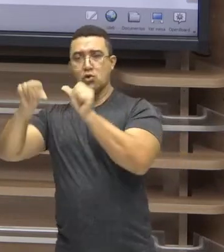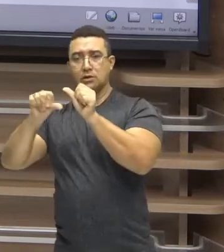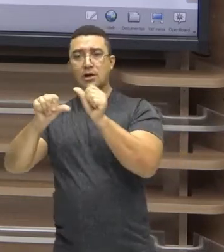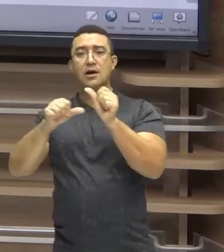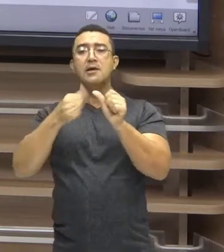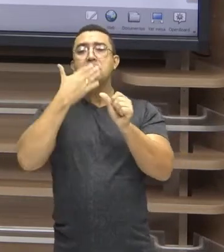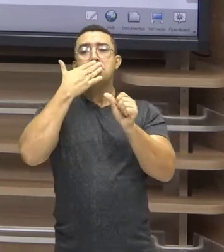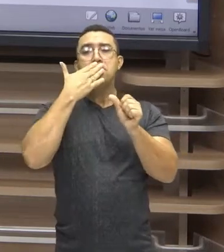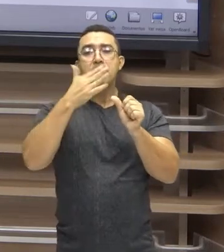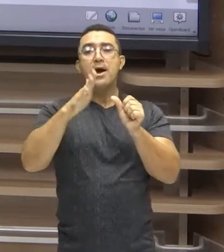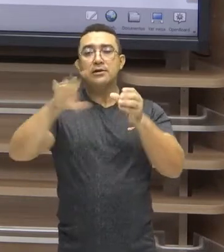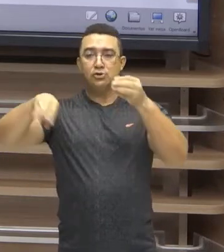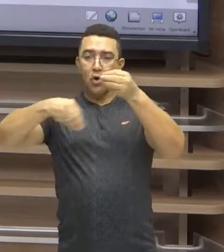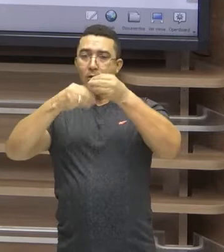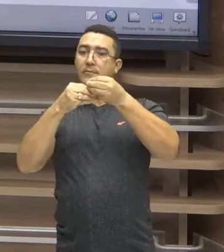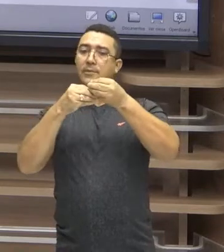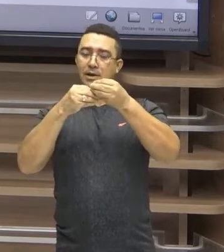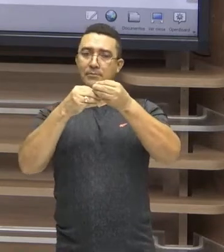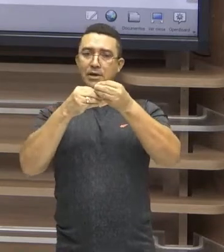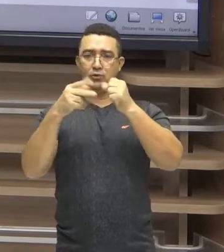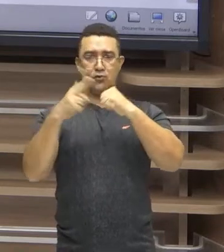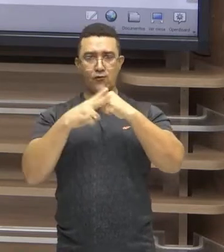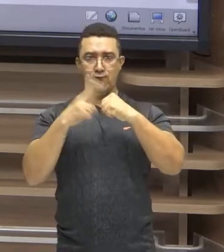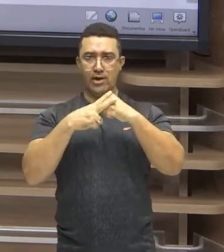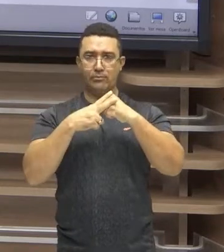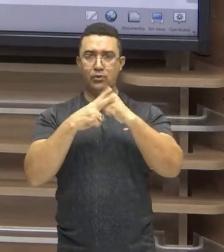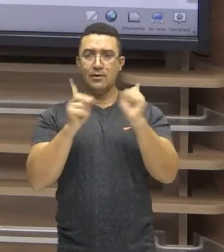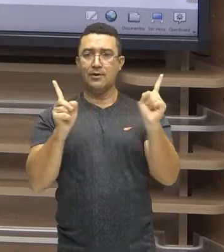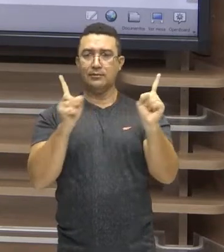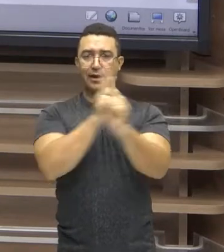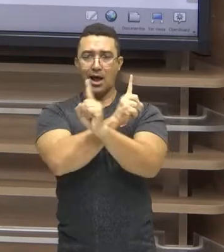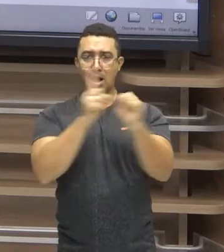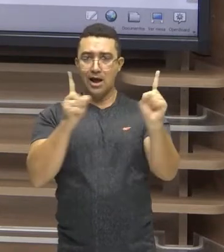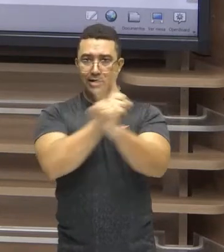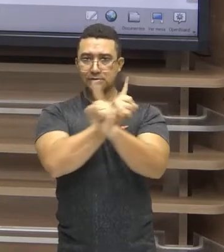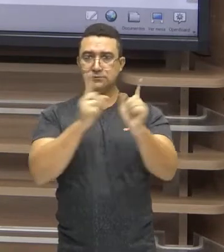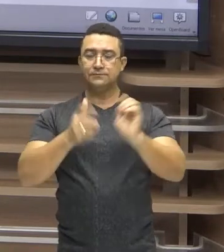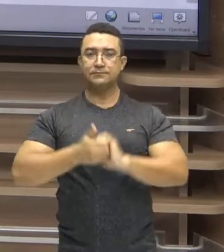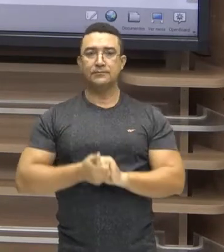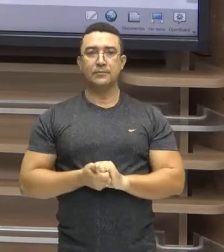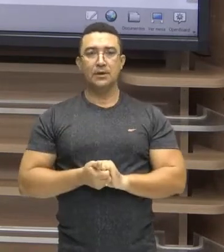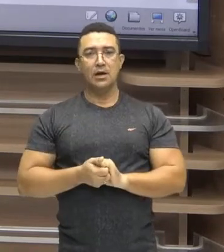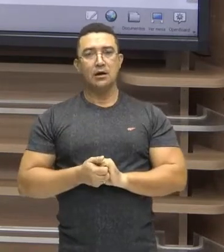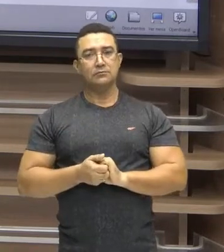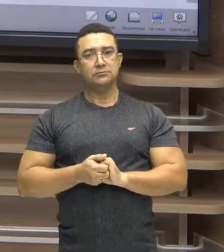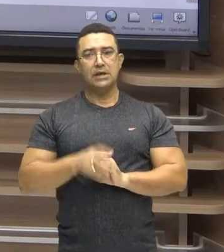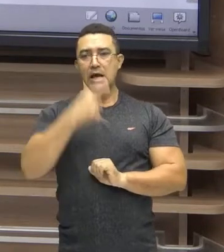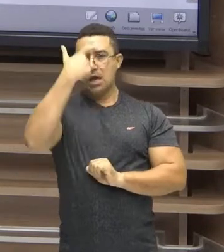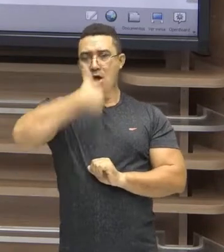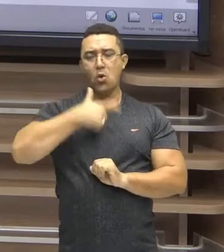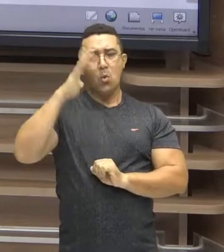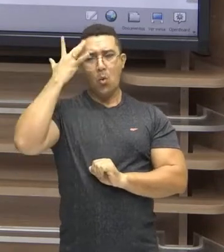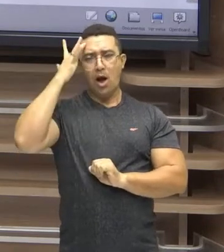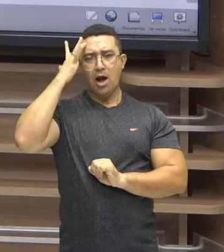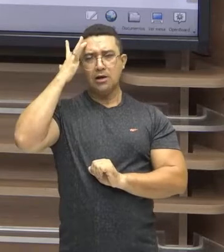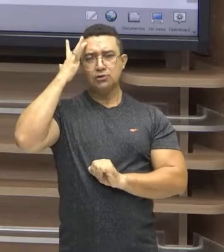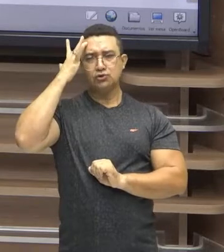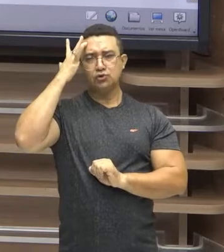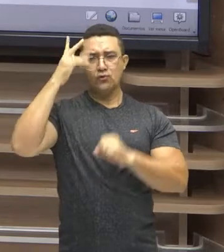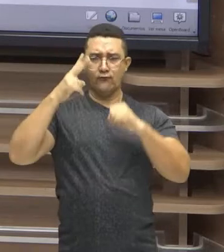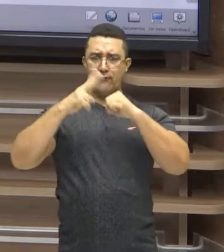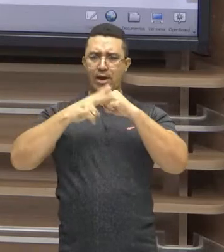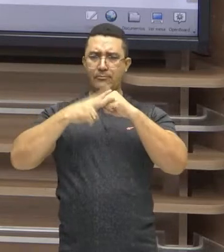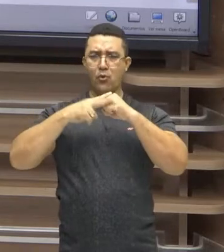um complemento, ele necessita de um complemento. Se eu digo, eu acho, o verbo